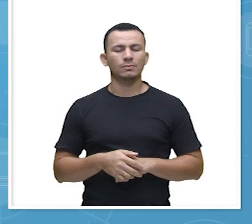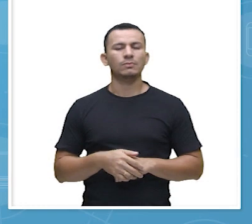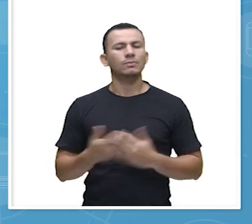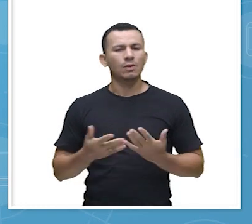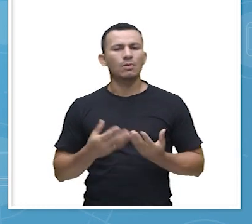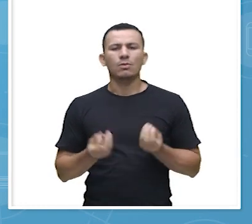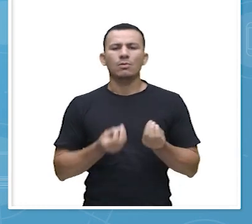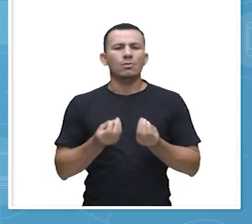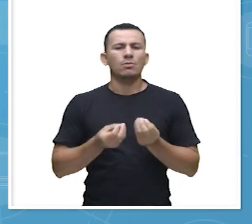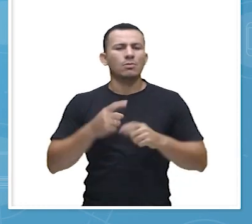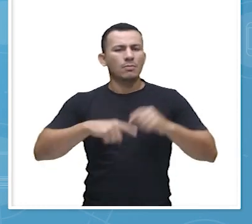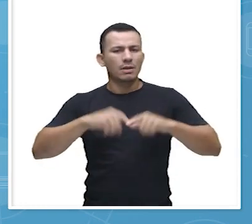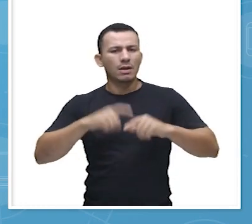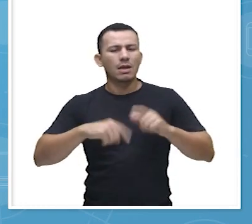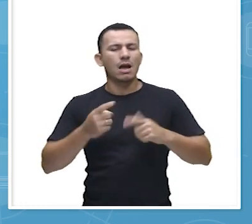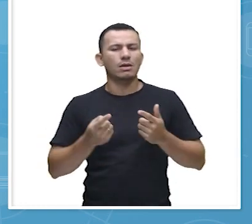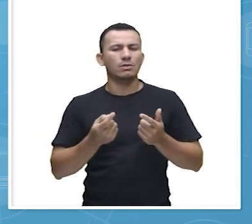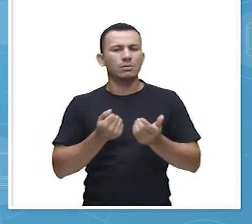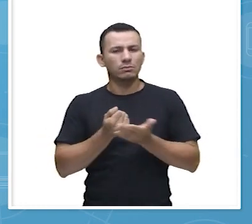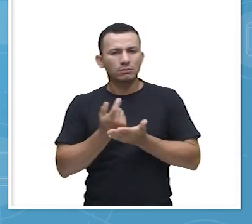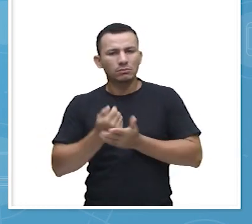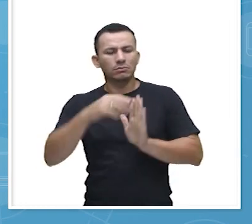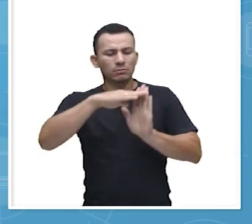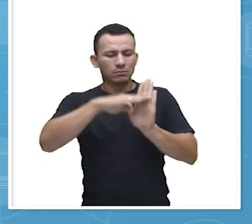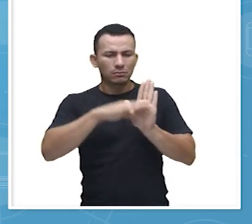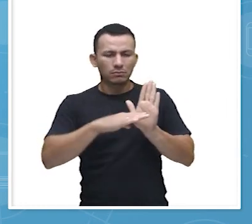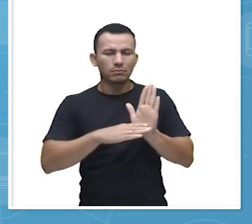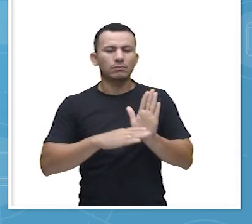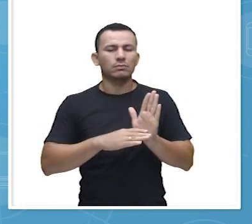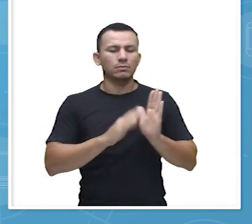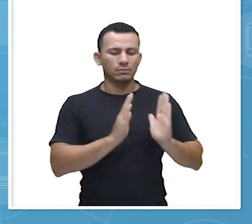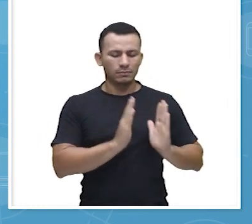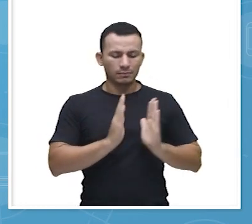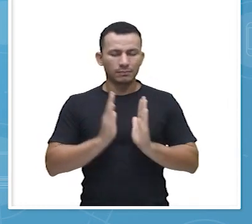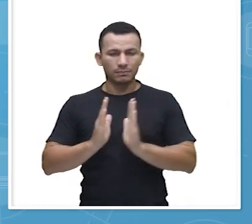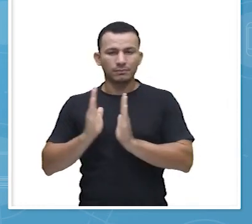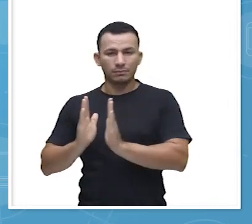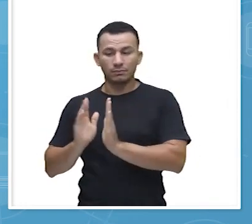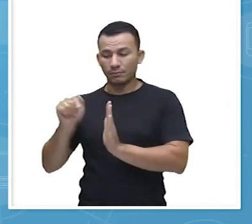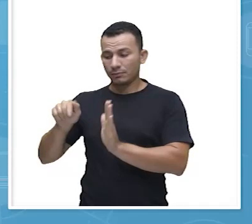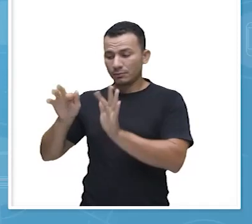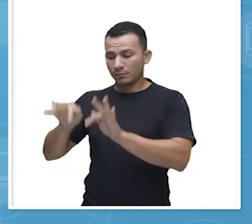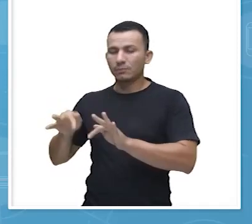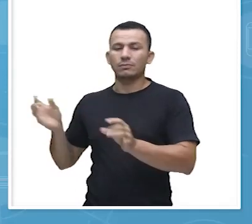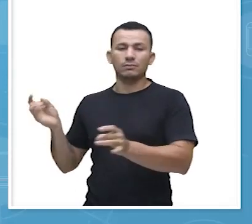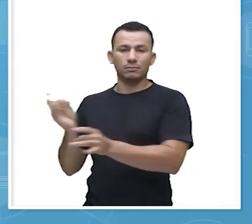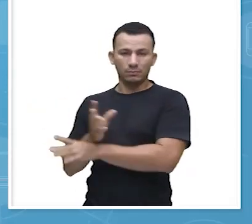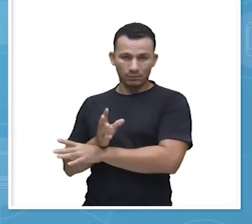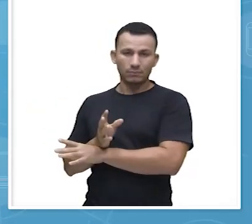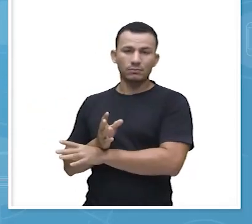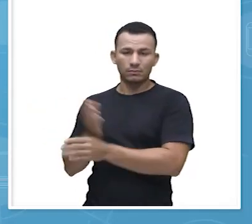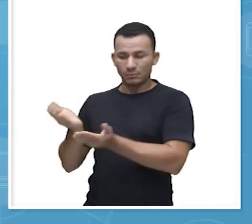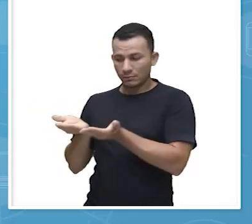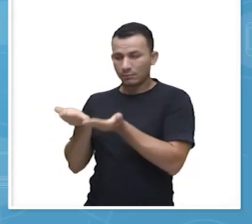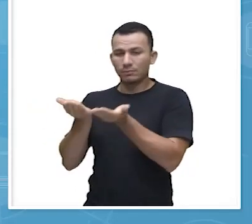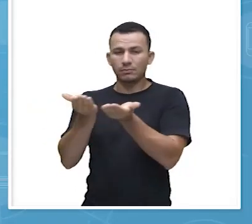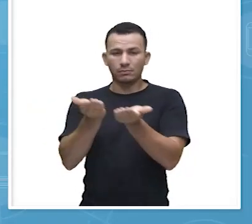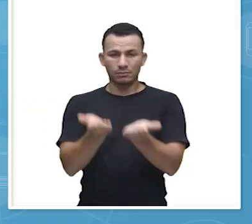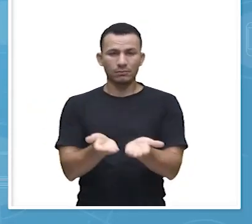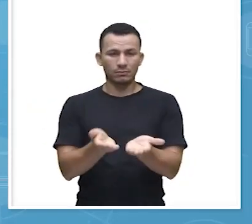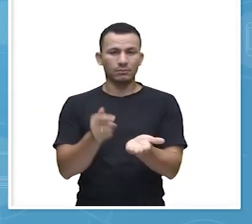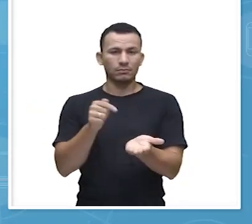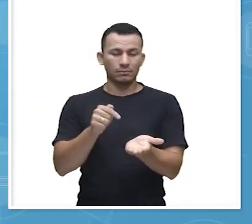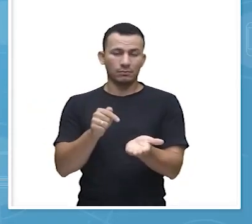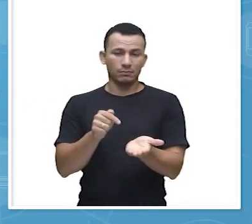preciso tomar uma após a outra para que eu consiga preparar este prato e para que este prato seja aquilo que eu